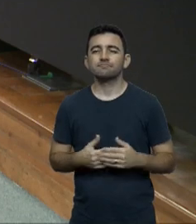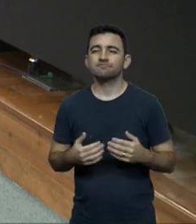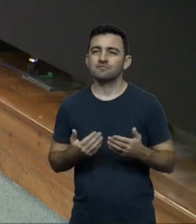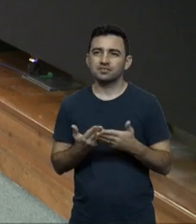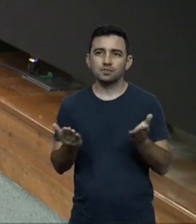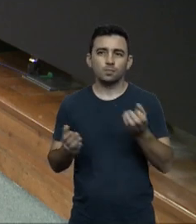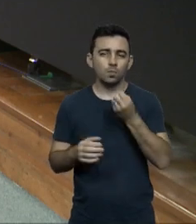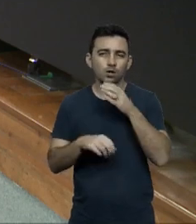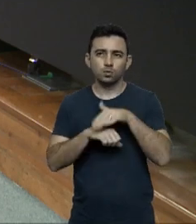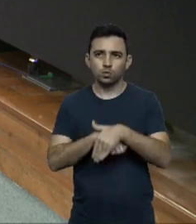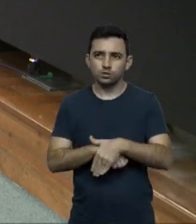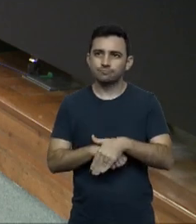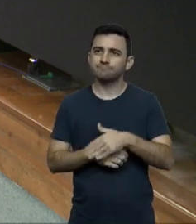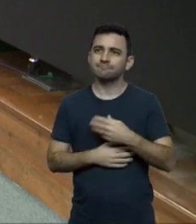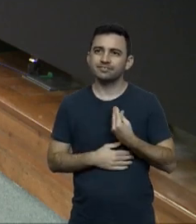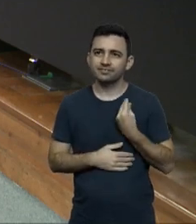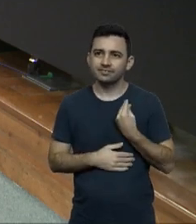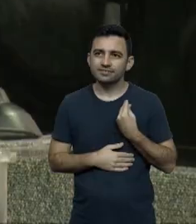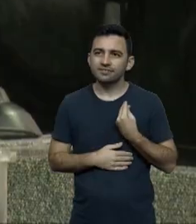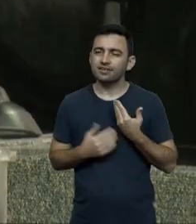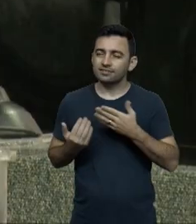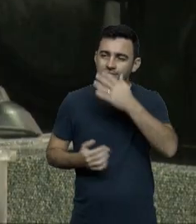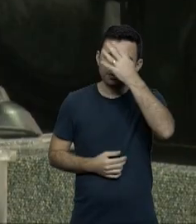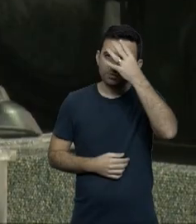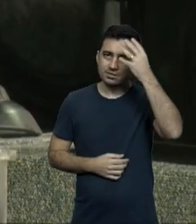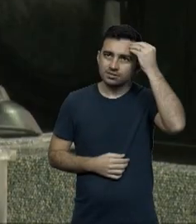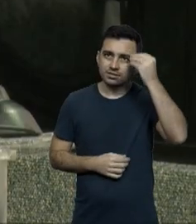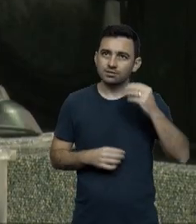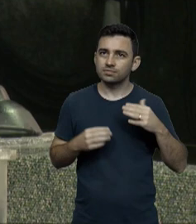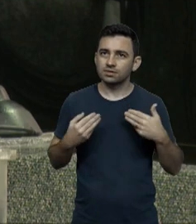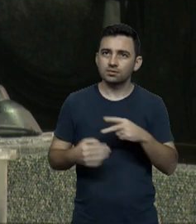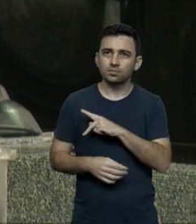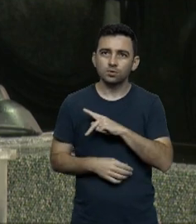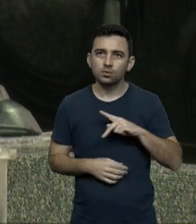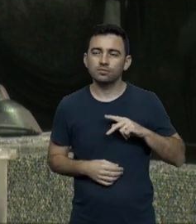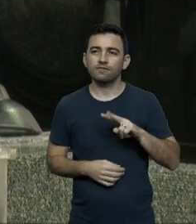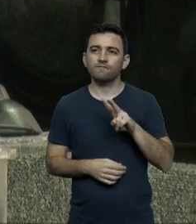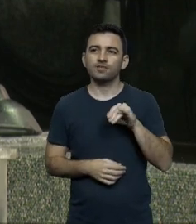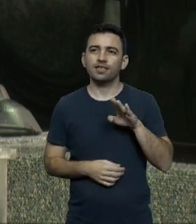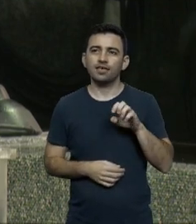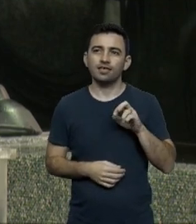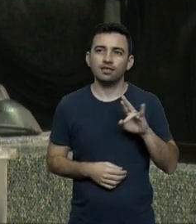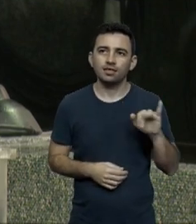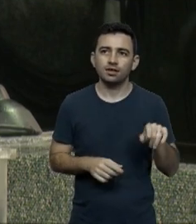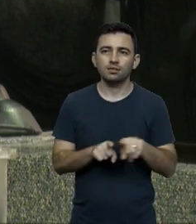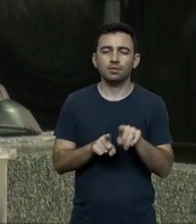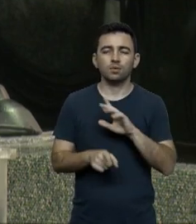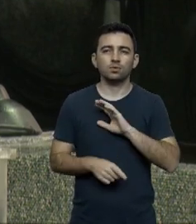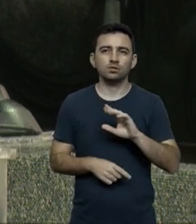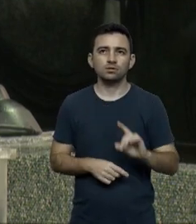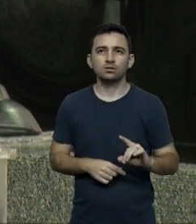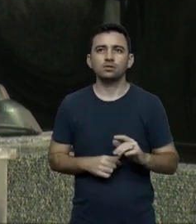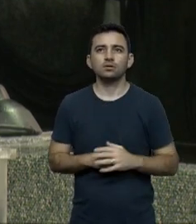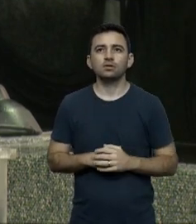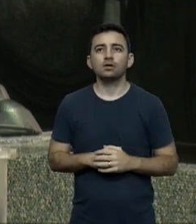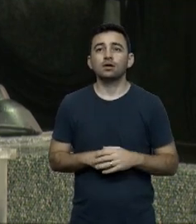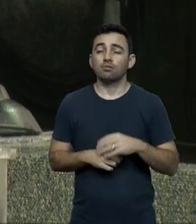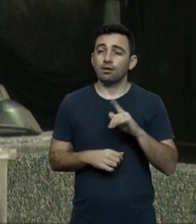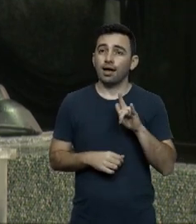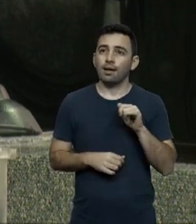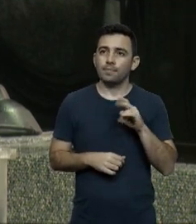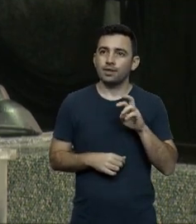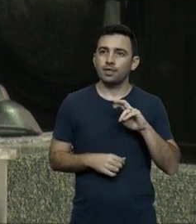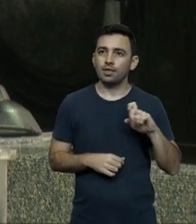presentes Boa noite deputada Luciane aos membros do Ministério Público Vieira nosso coordenador ao Gabriel